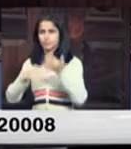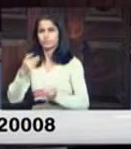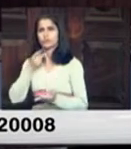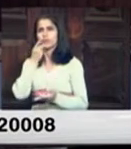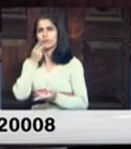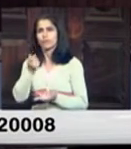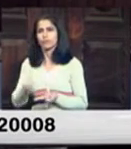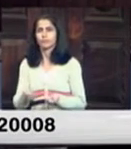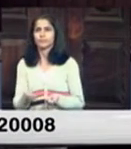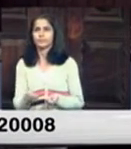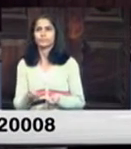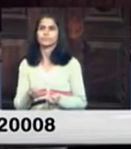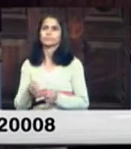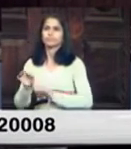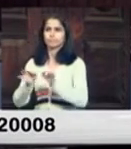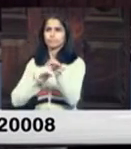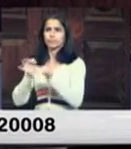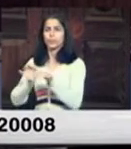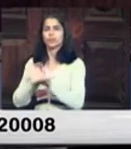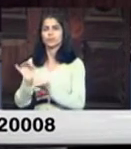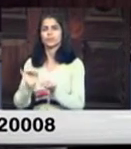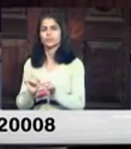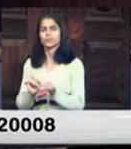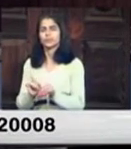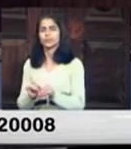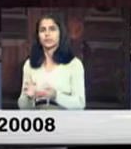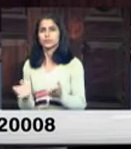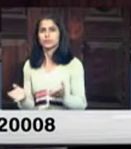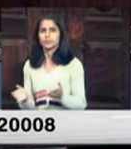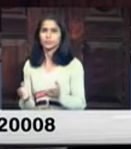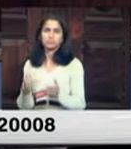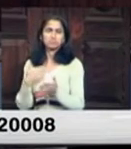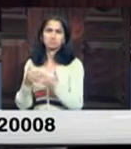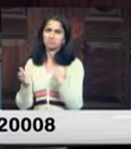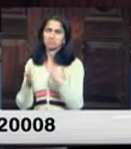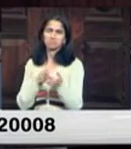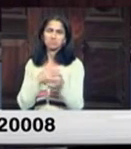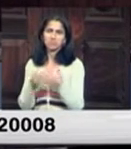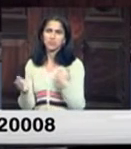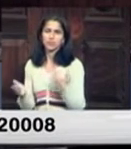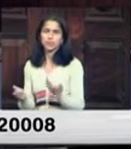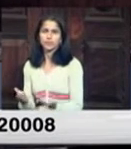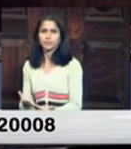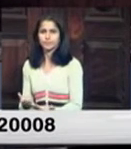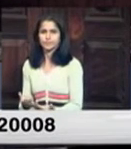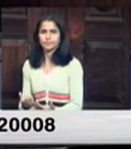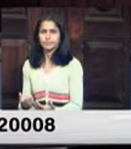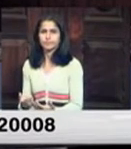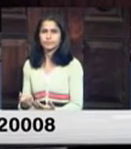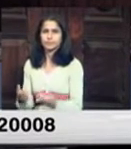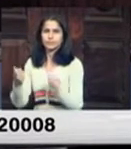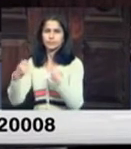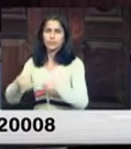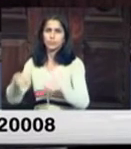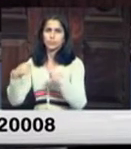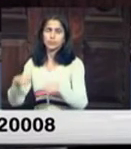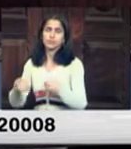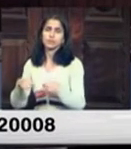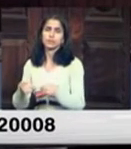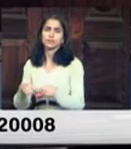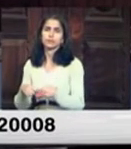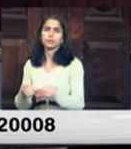dizer que este planejamento nada tinha a ver com a necessidade